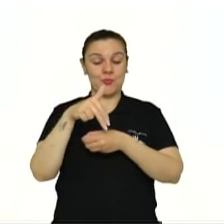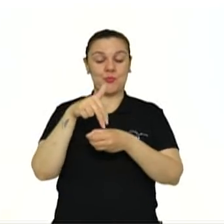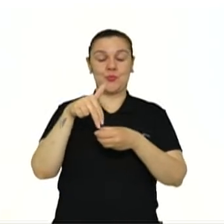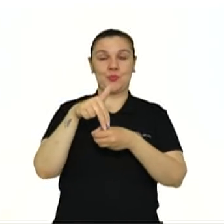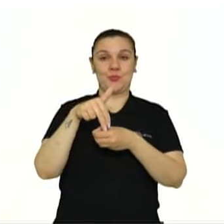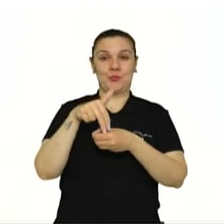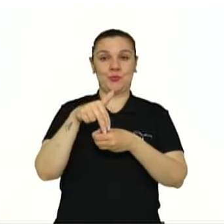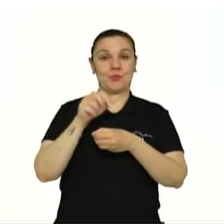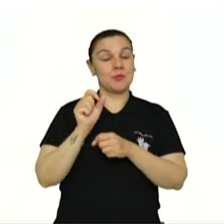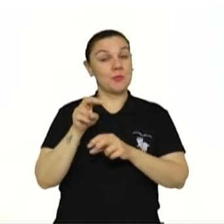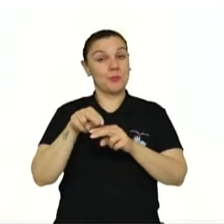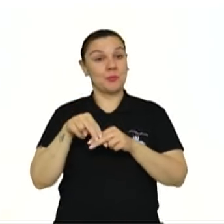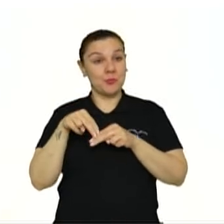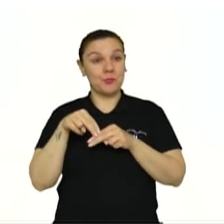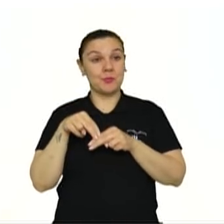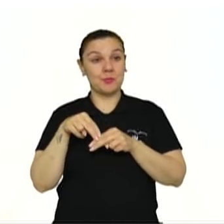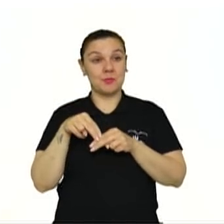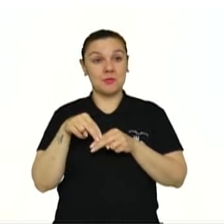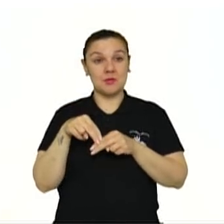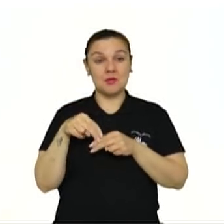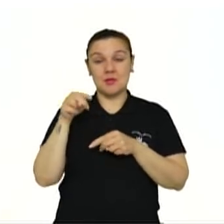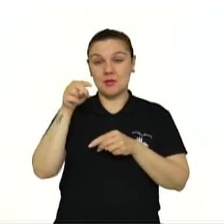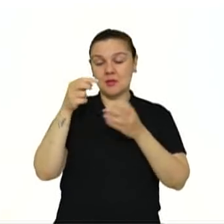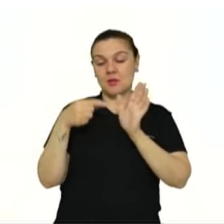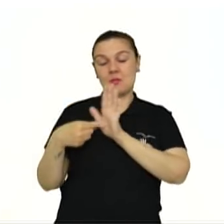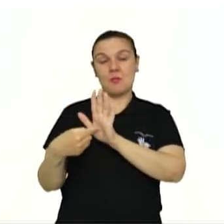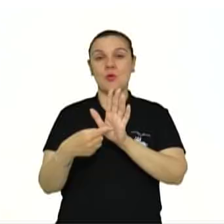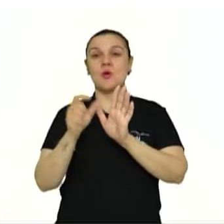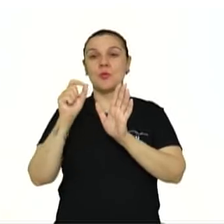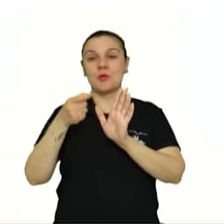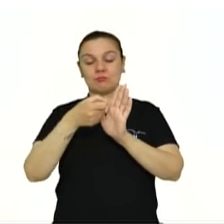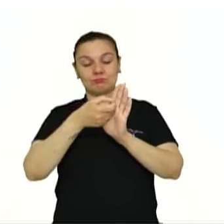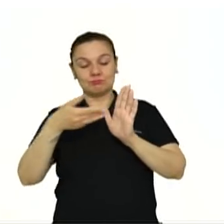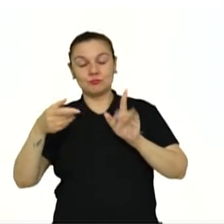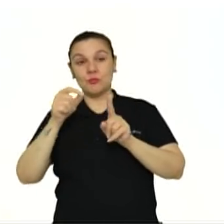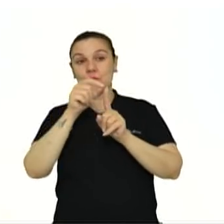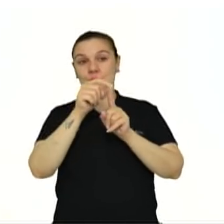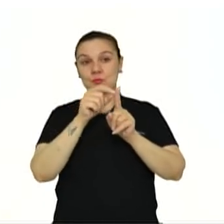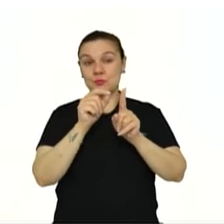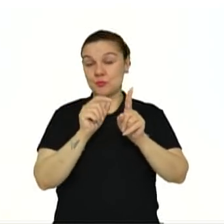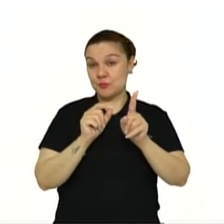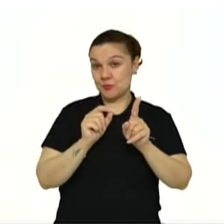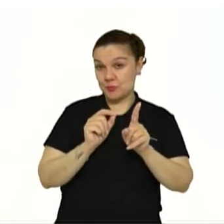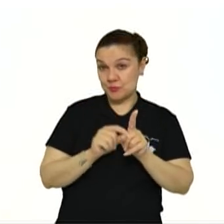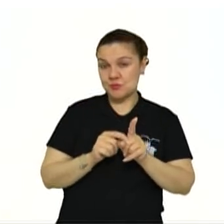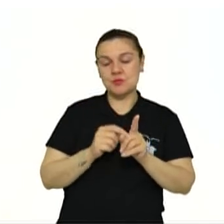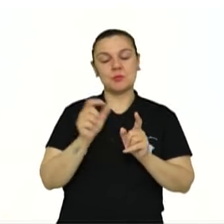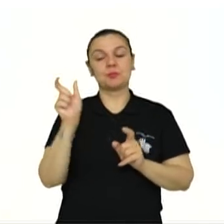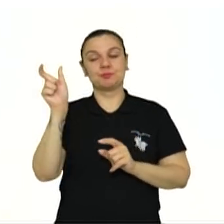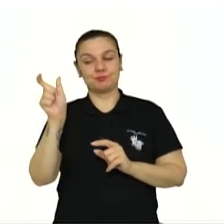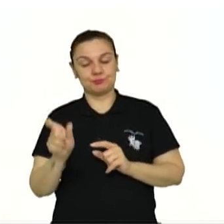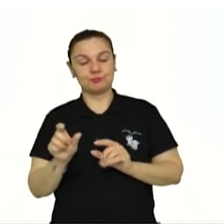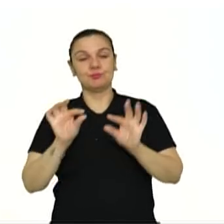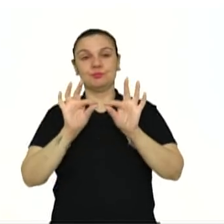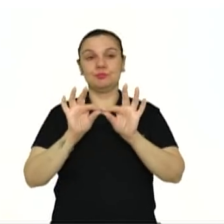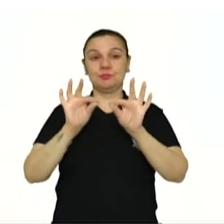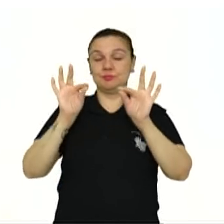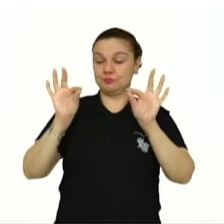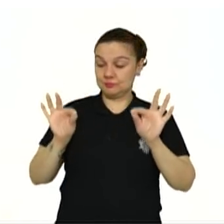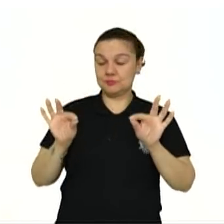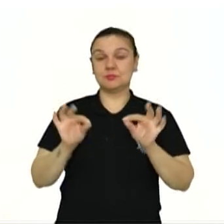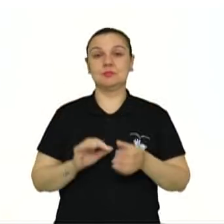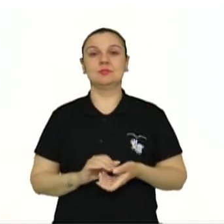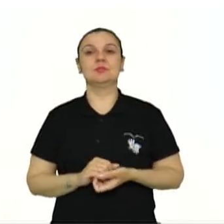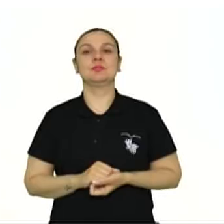único núcleo. E ele caracteriza, né, por ser um único núcleo, ele vai caracterizar o tipo de